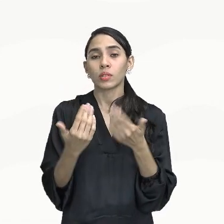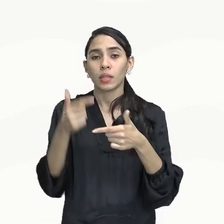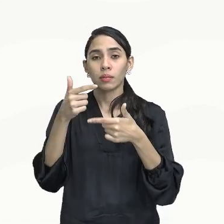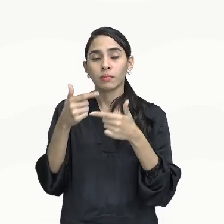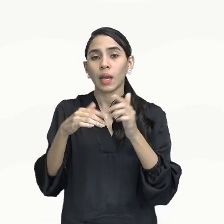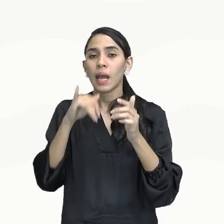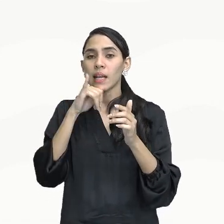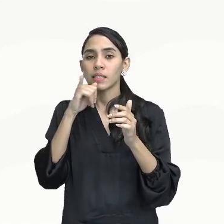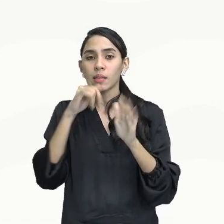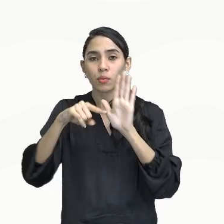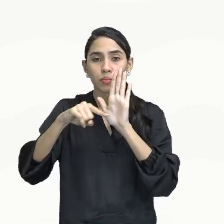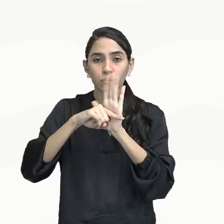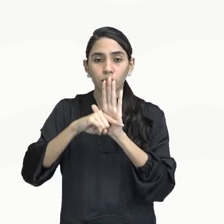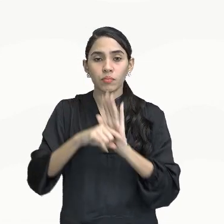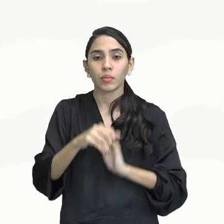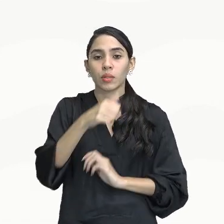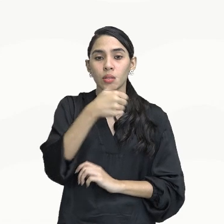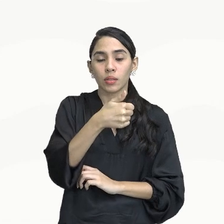diferença de